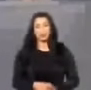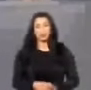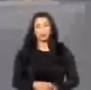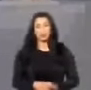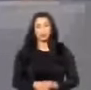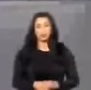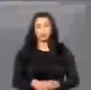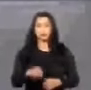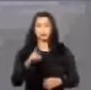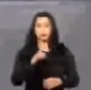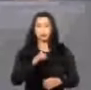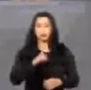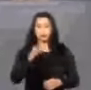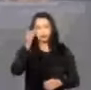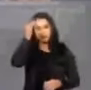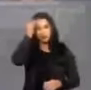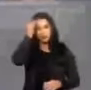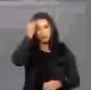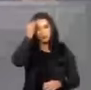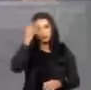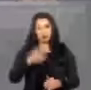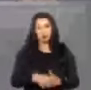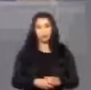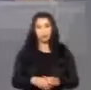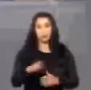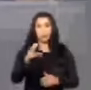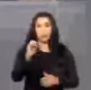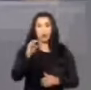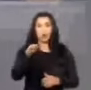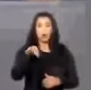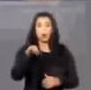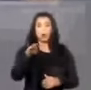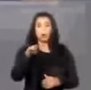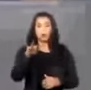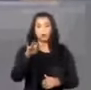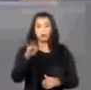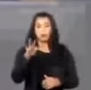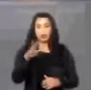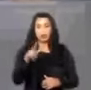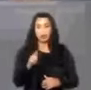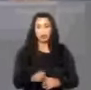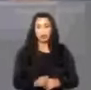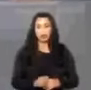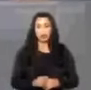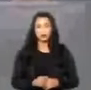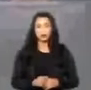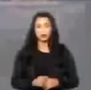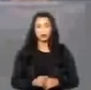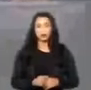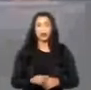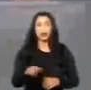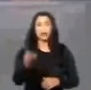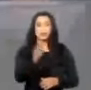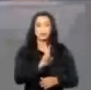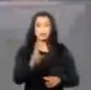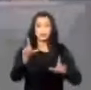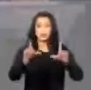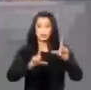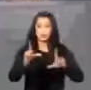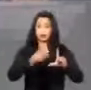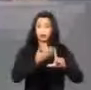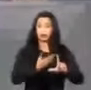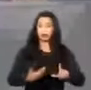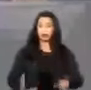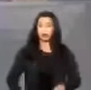dizia um reacionário mas o governo aposta deve achar que é comunista a função da tv pública é garantir o direito